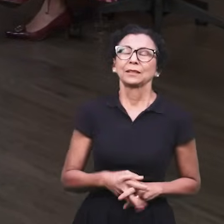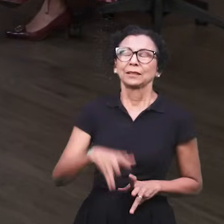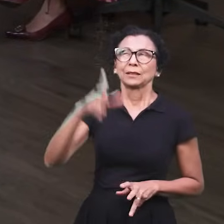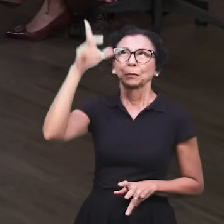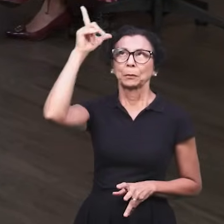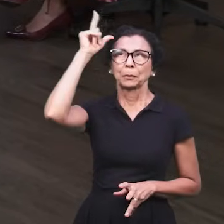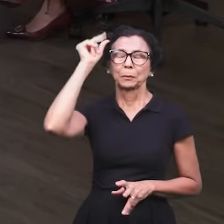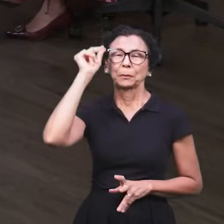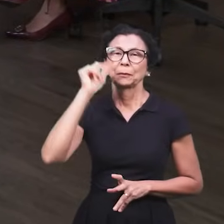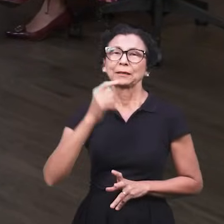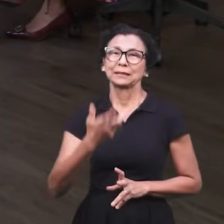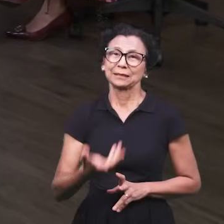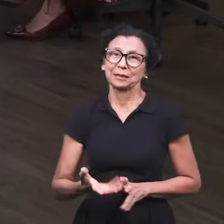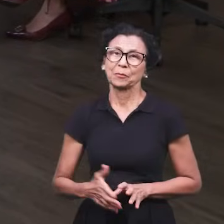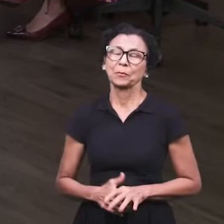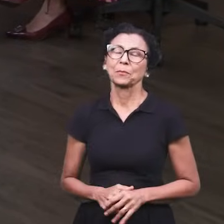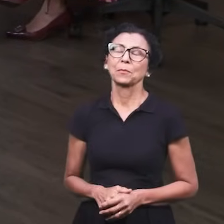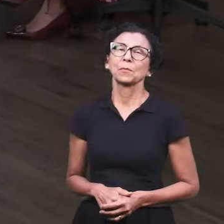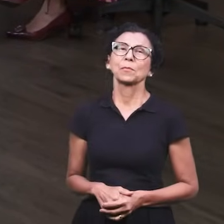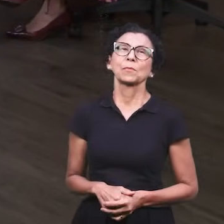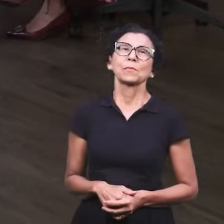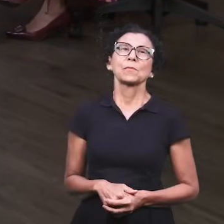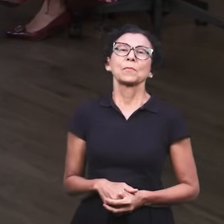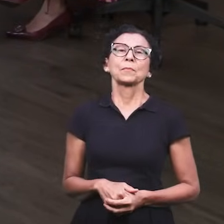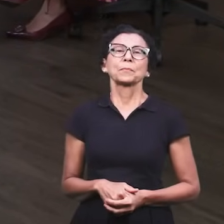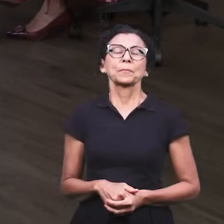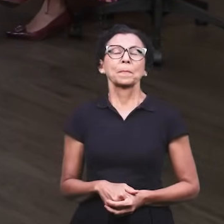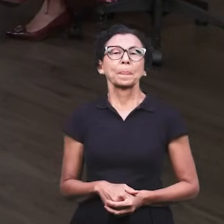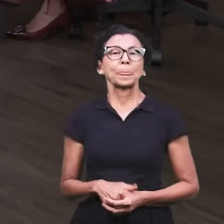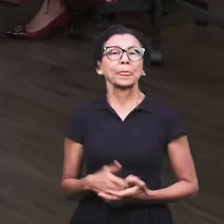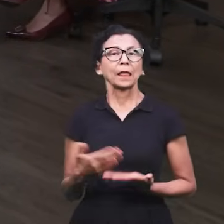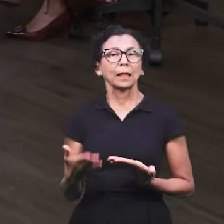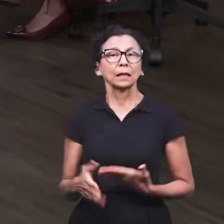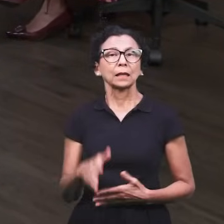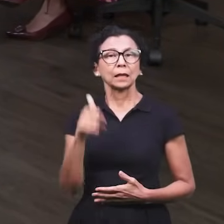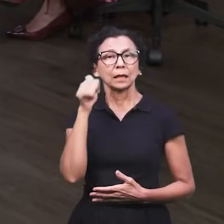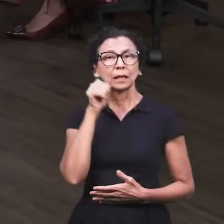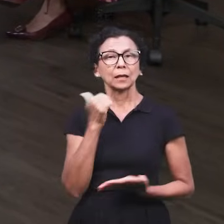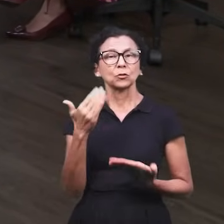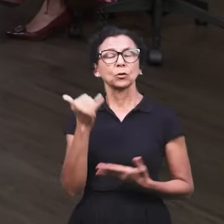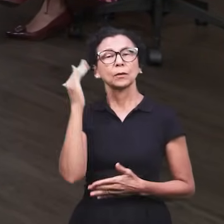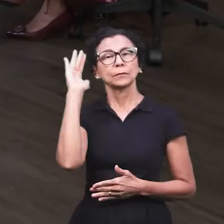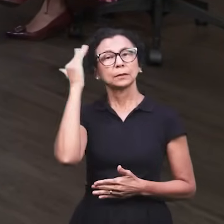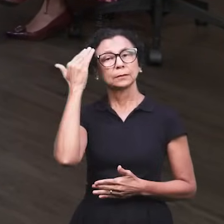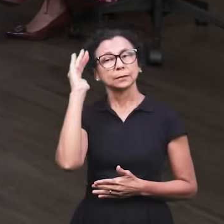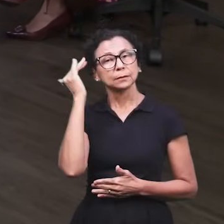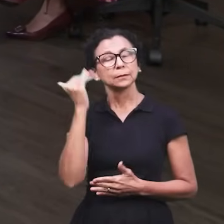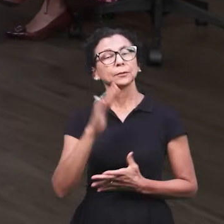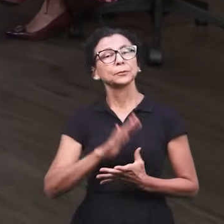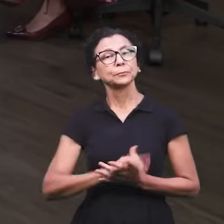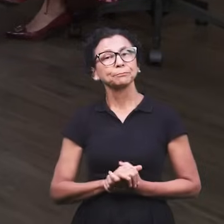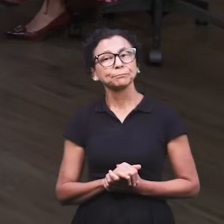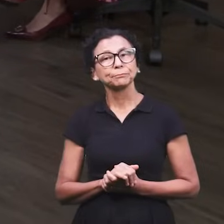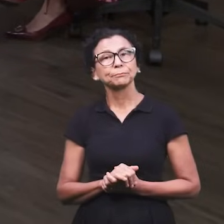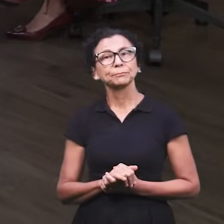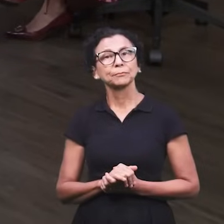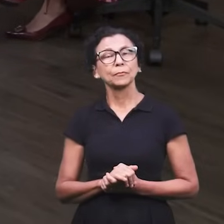Ainda bem que ela, depois de entender pela dor que ela estava passando,